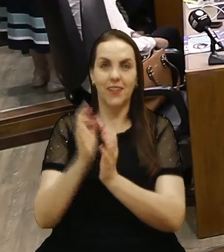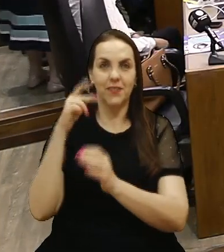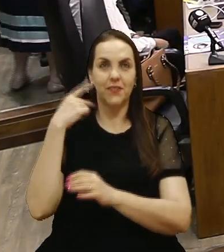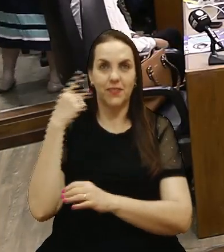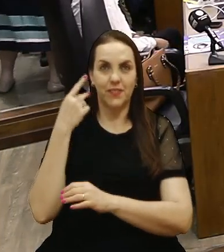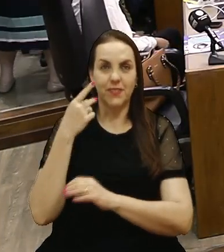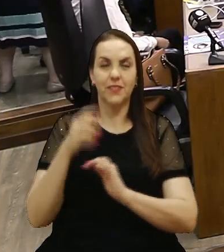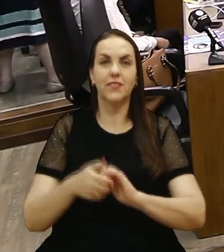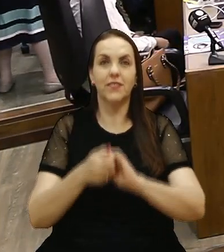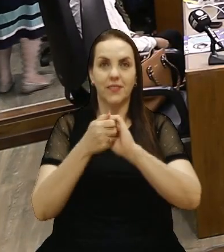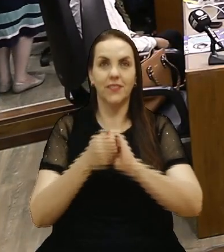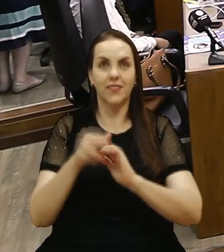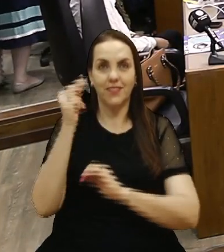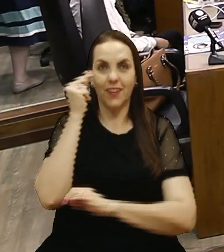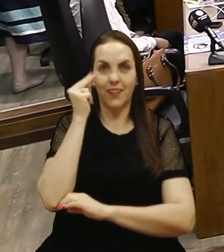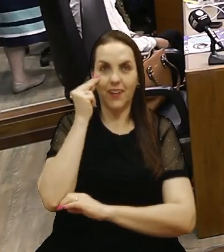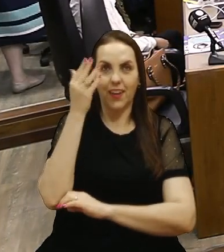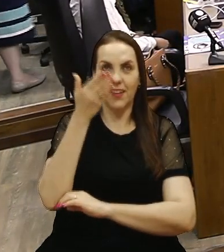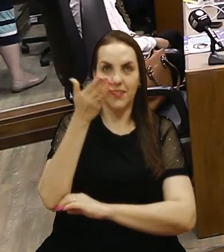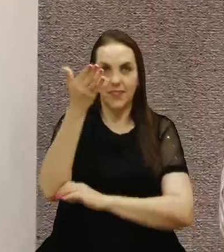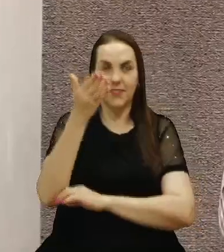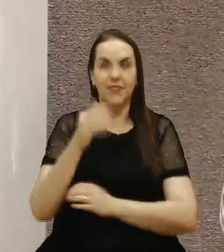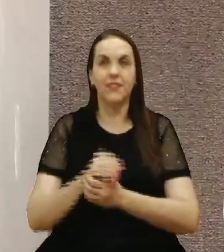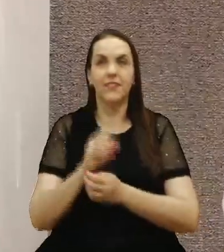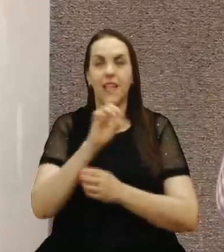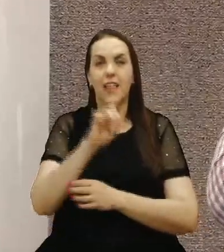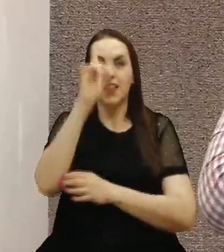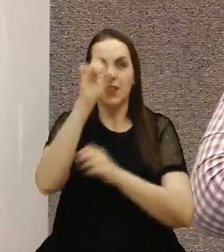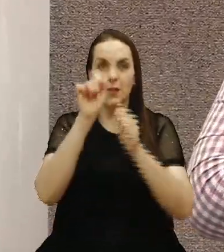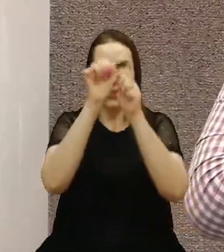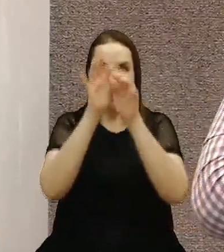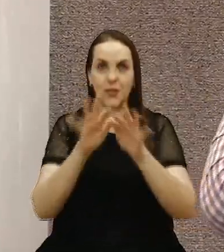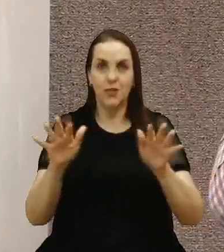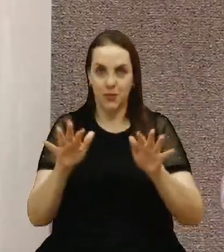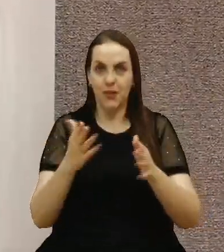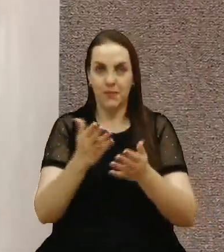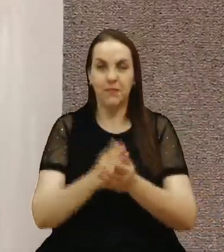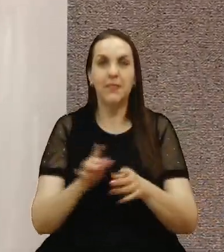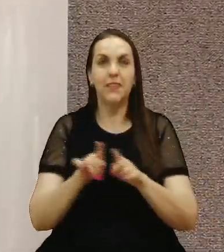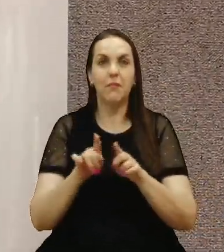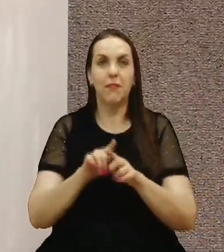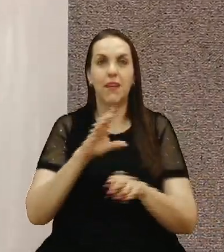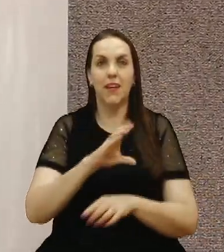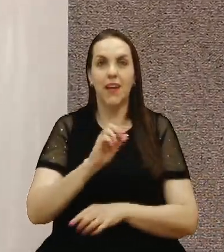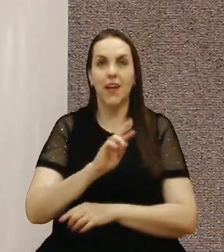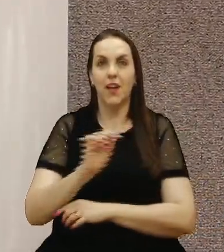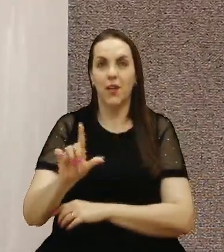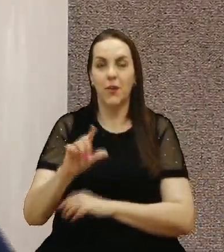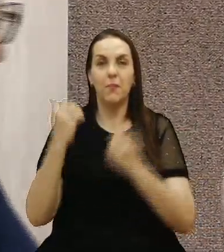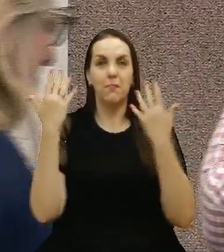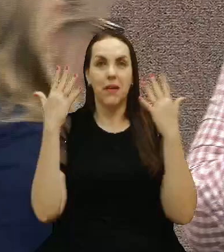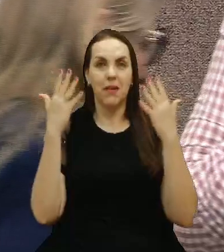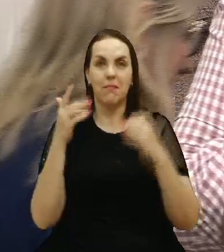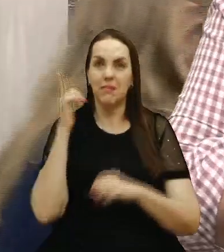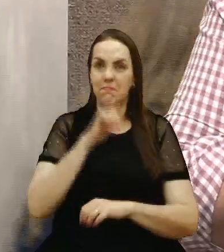Cláudio Libardi pelo seu aniversário nessa data, desejando que Deus possa lhe abençoar. Também a Carol, parabenizando por essa conquista do